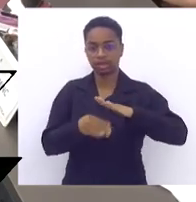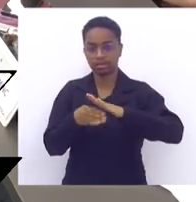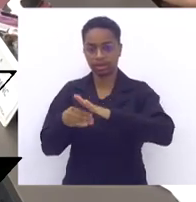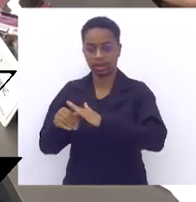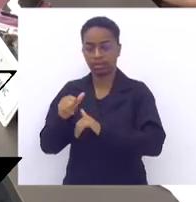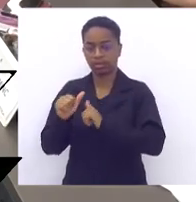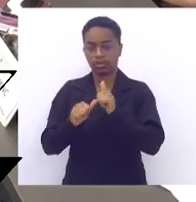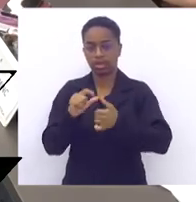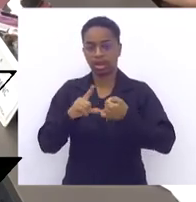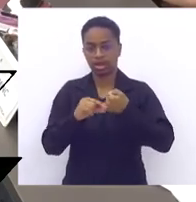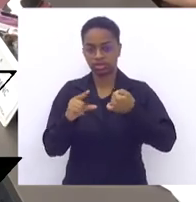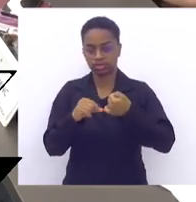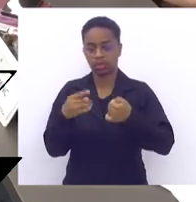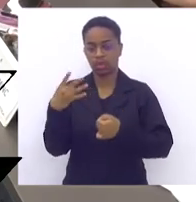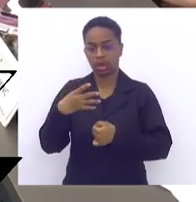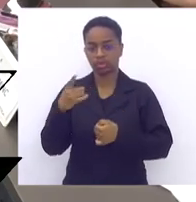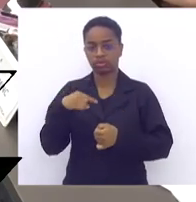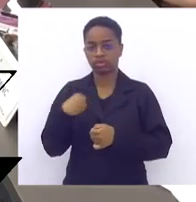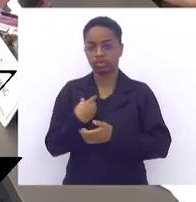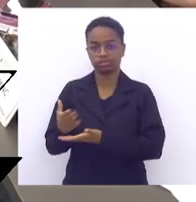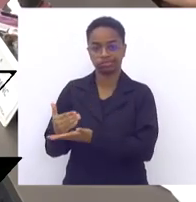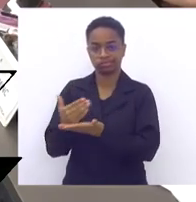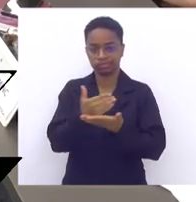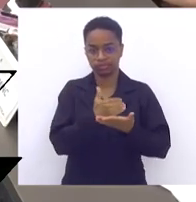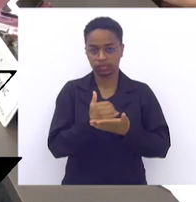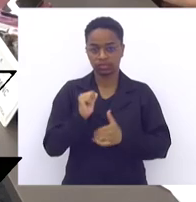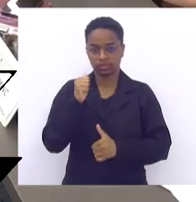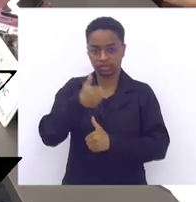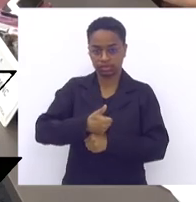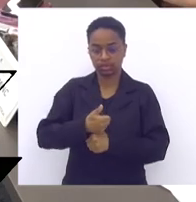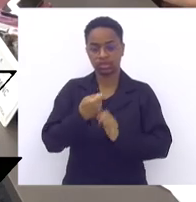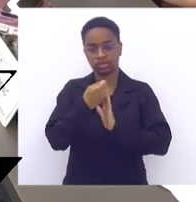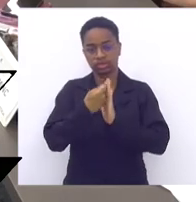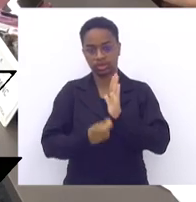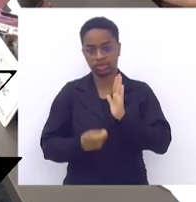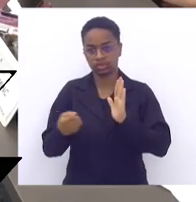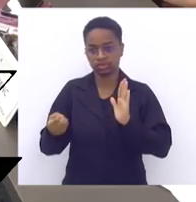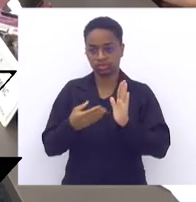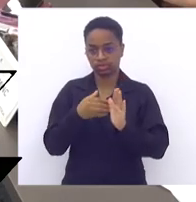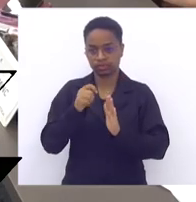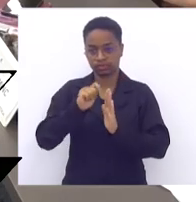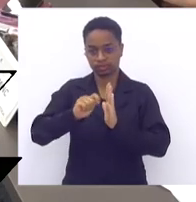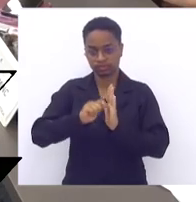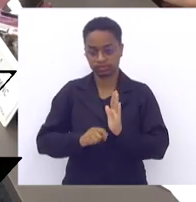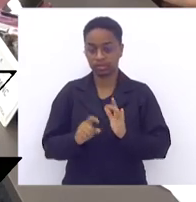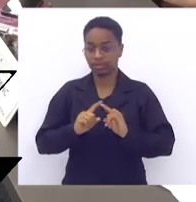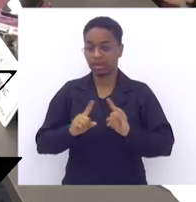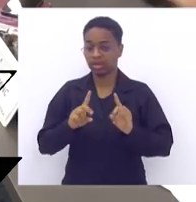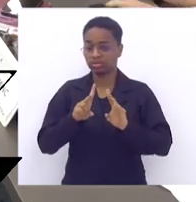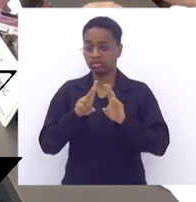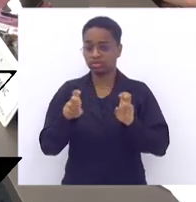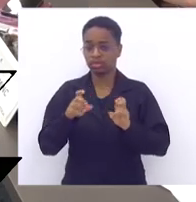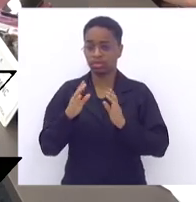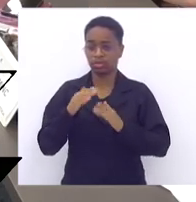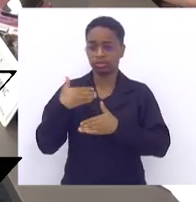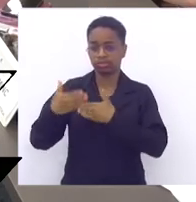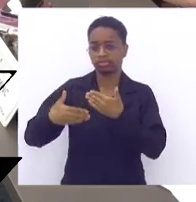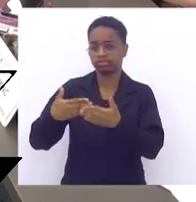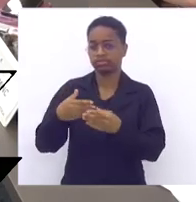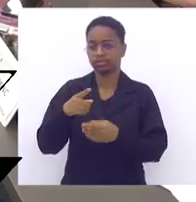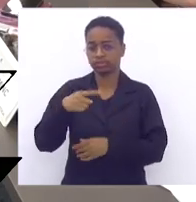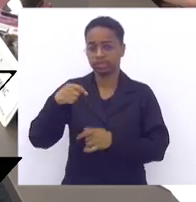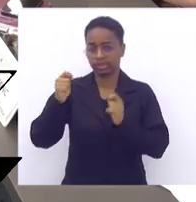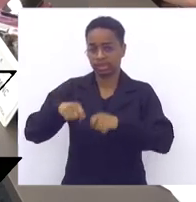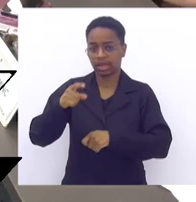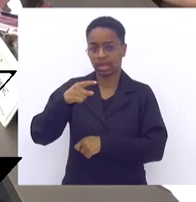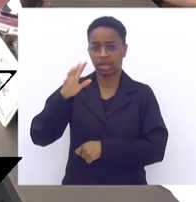gente compilou, fez a aglutinativa, compilou e chegou a esse texto. Sobre a questão processual de poder resolver o que Vossa